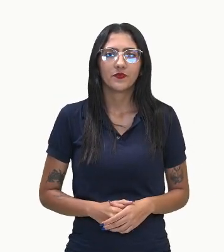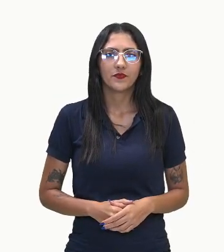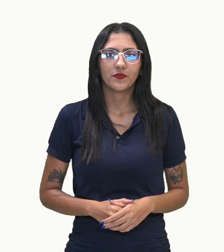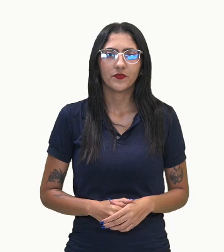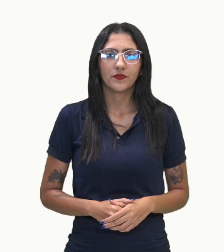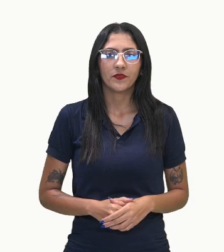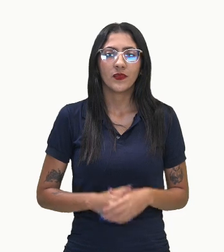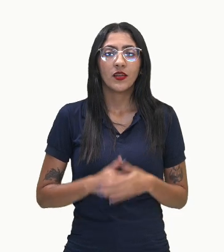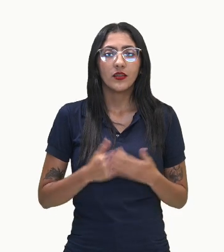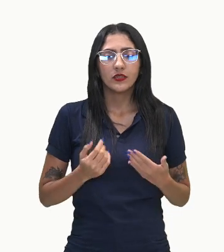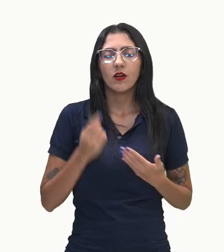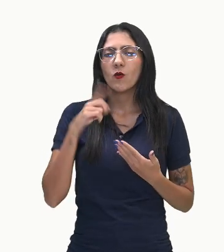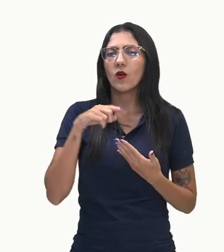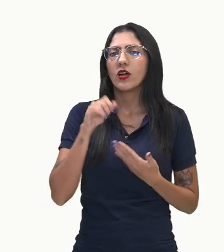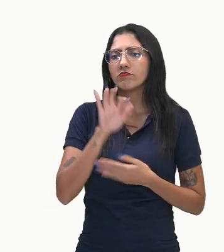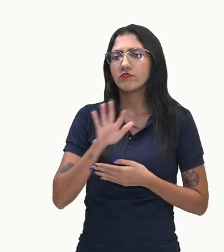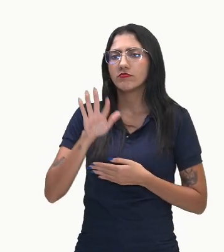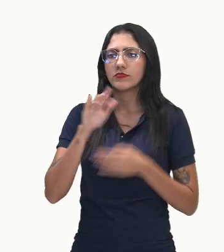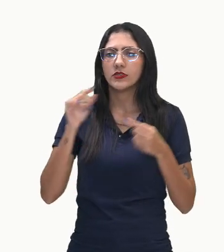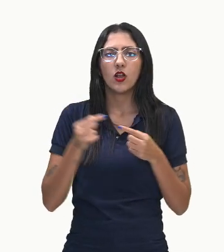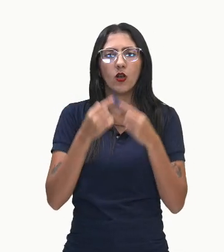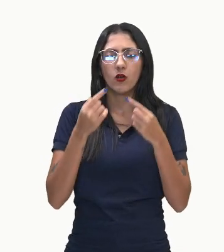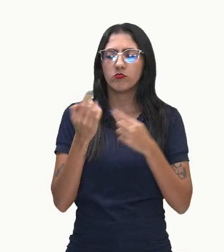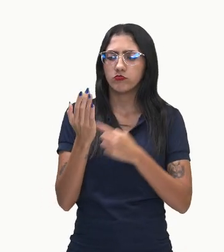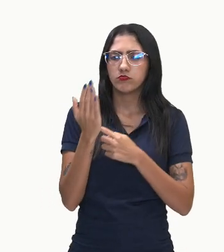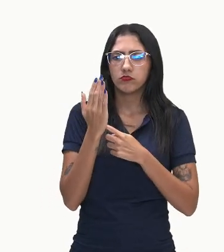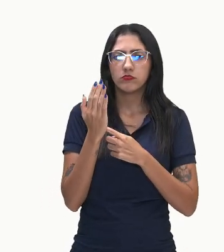os quadriláteros podem aparecer